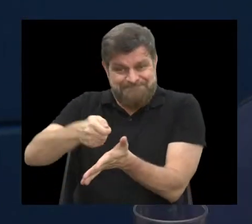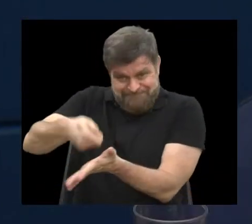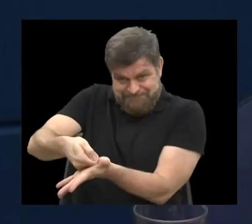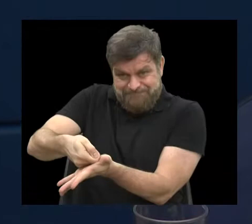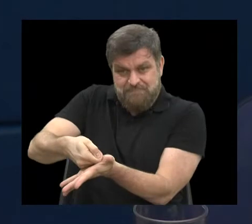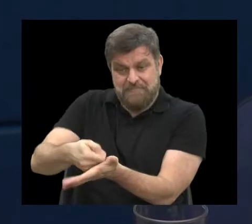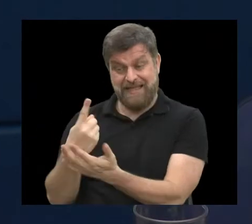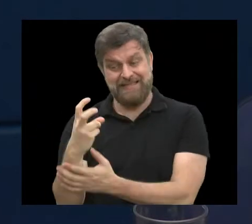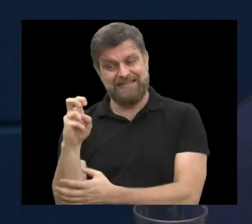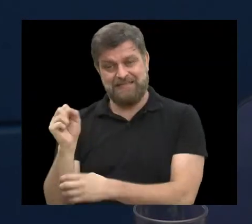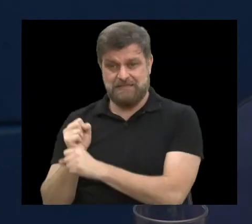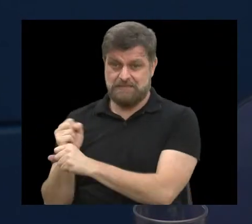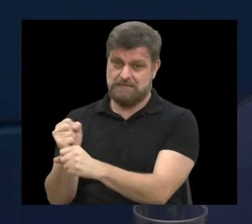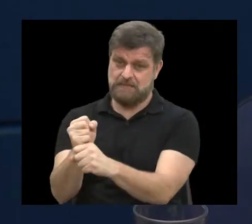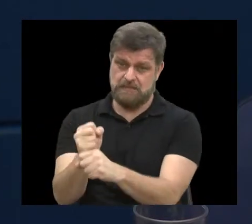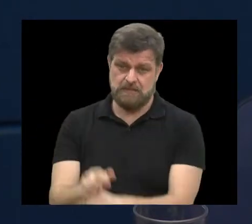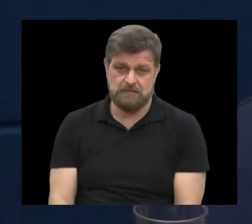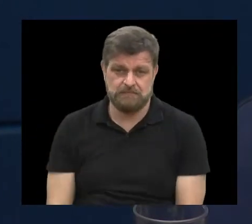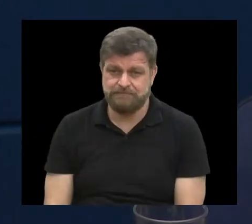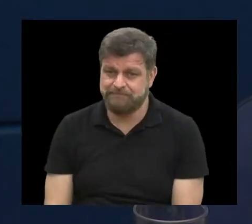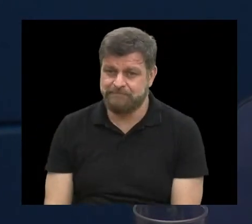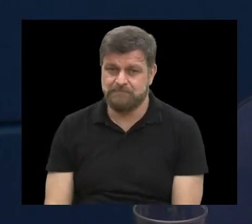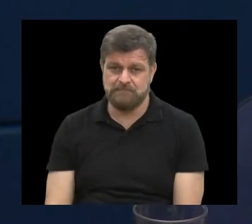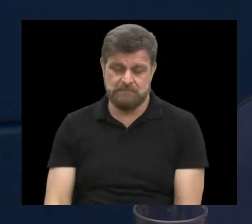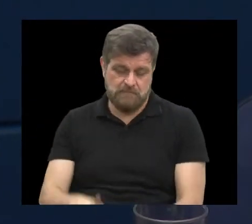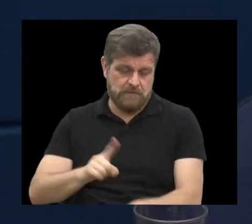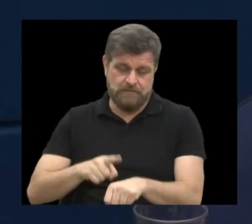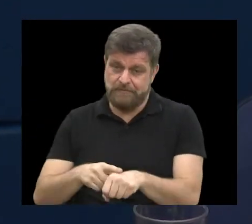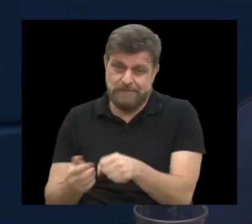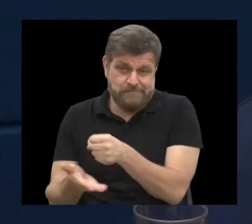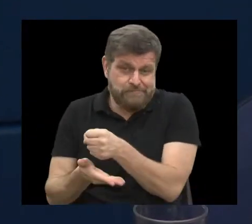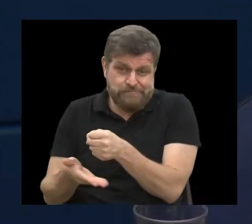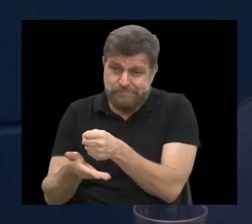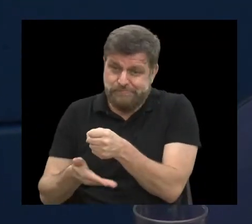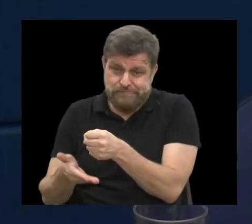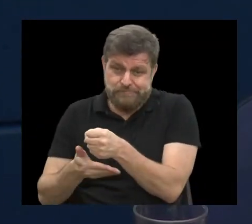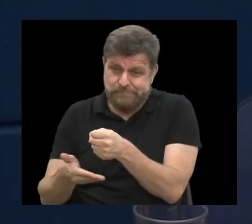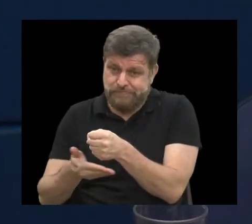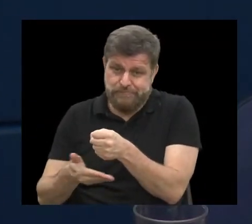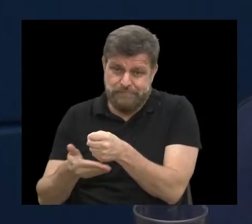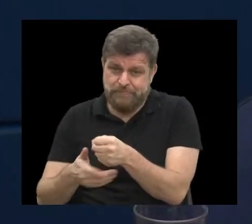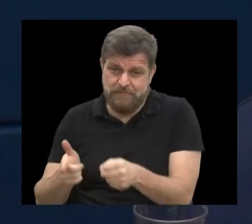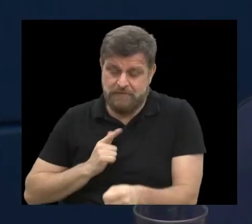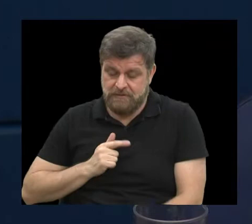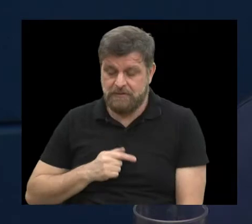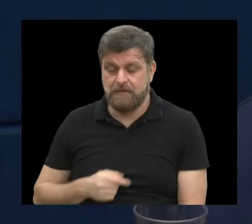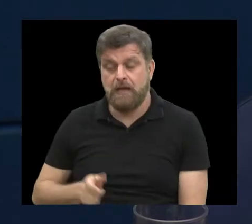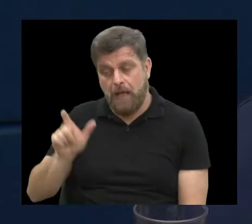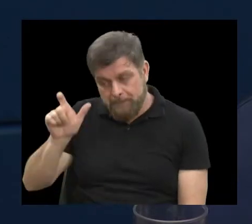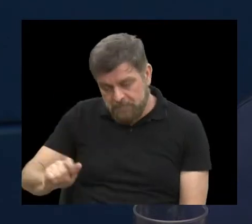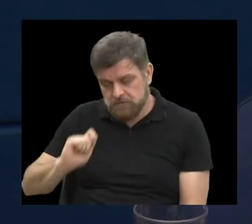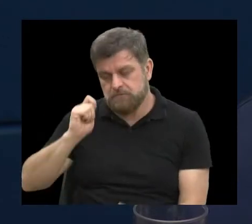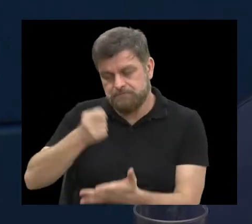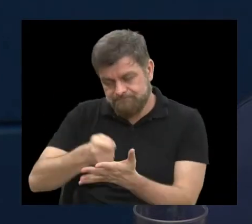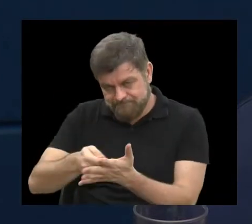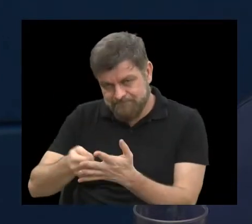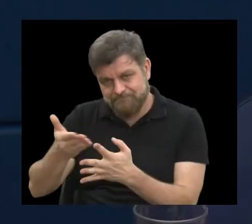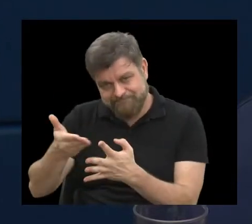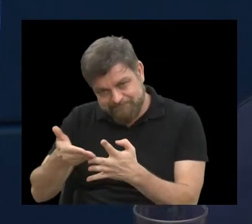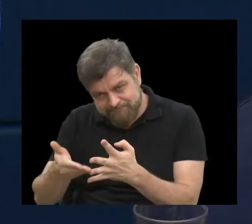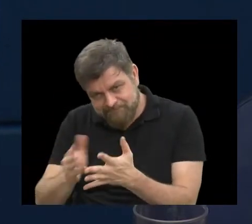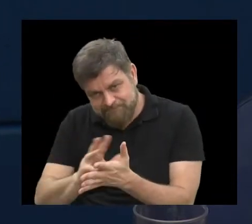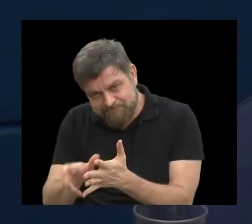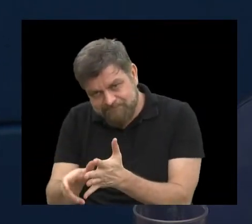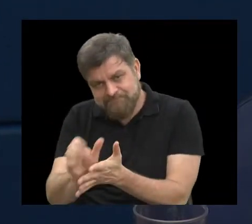fugir disso, porque é o menor tempo de contribuição que a gente tem, e daí combinar